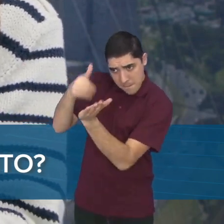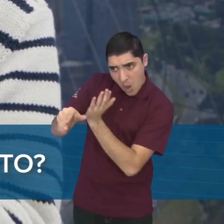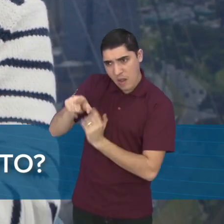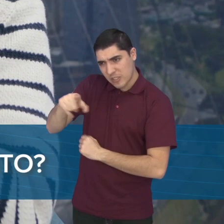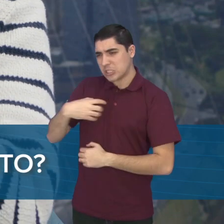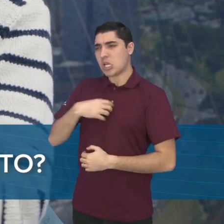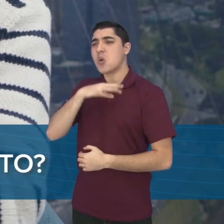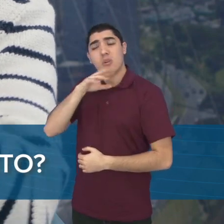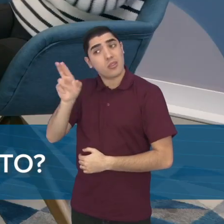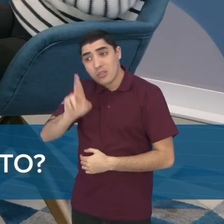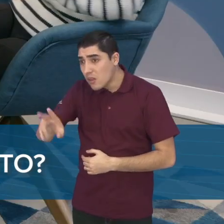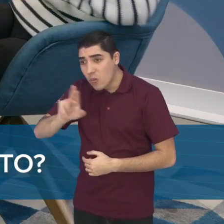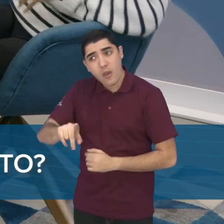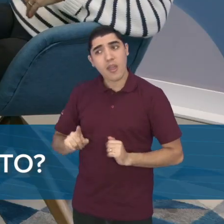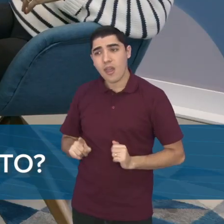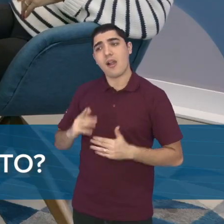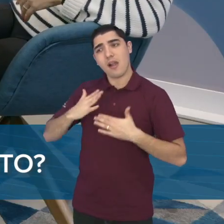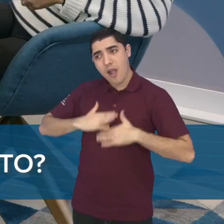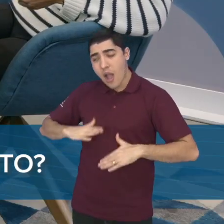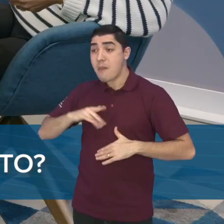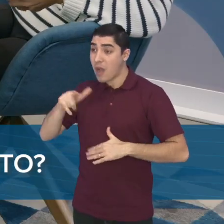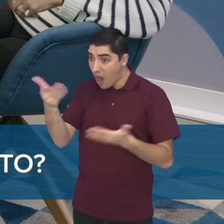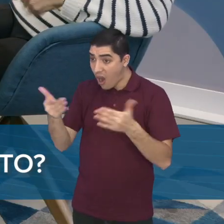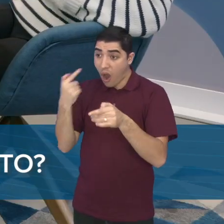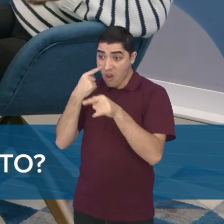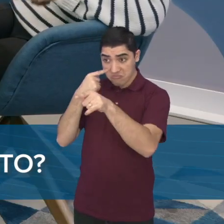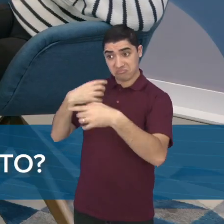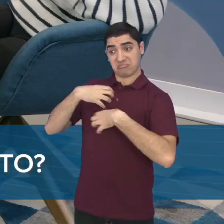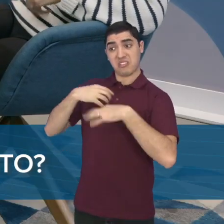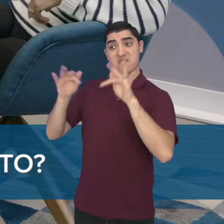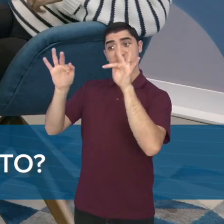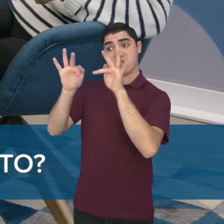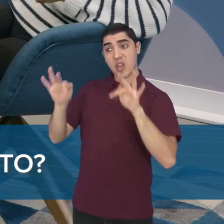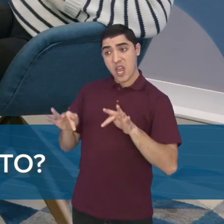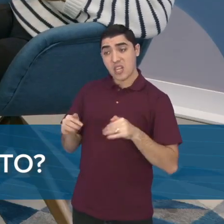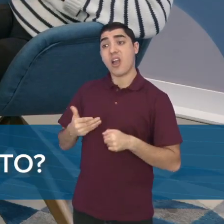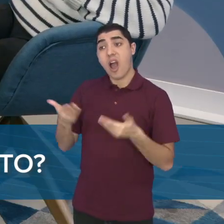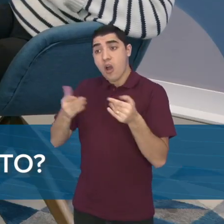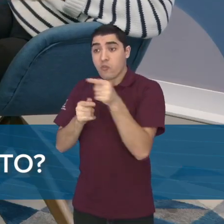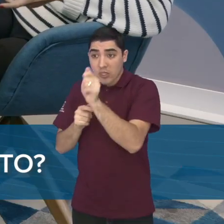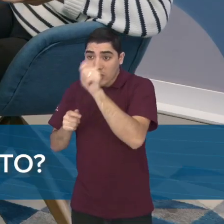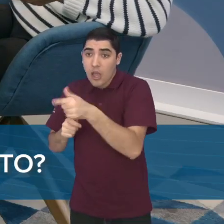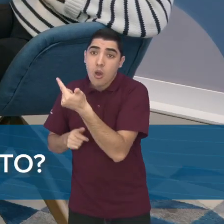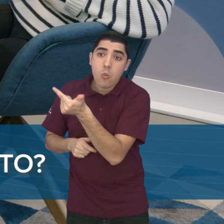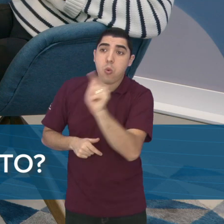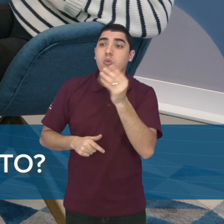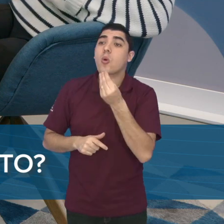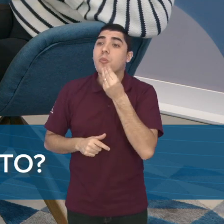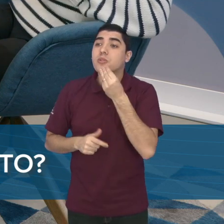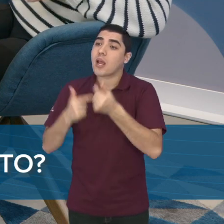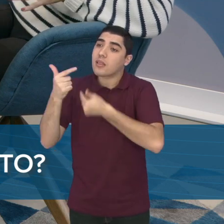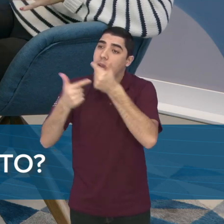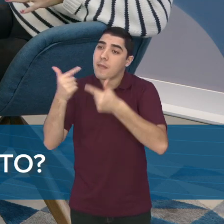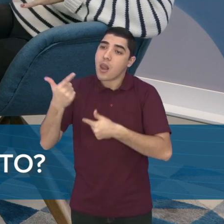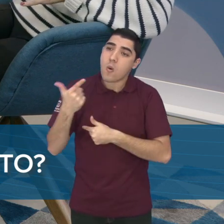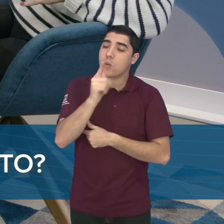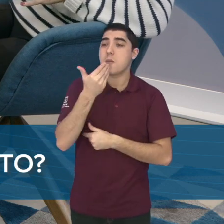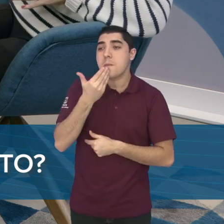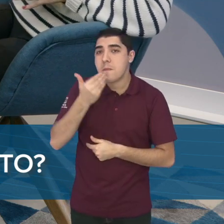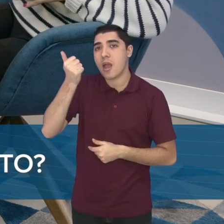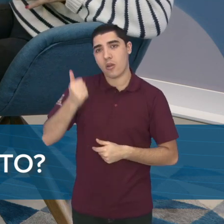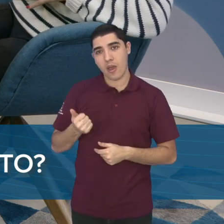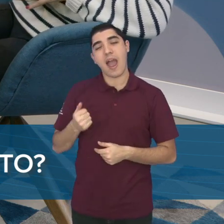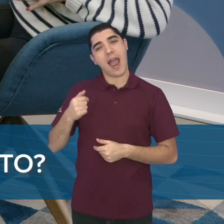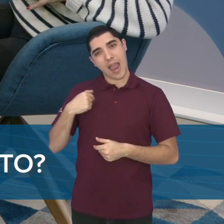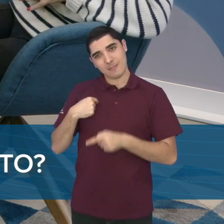Acabei conseguindo abrir outras portas, estou num lugar, estou muito mais feliz, estou né, alcançando meu sonho, estou realizando um sonho. Então acho que nesse caminho é